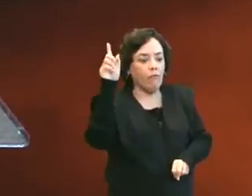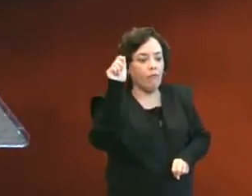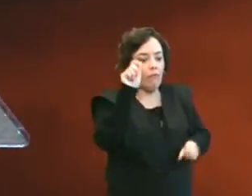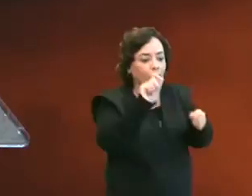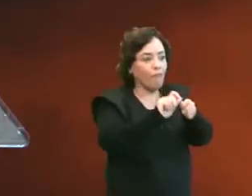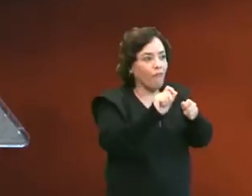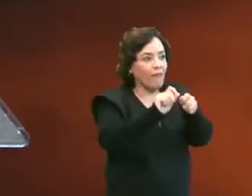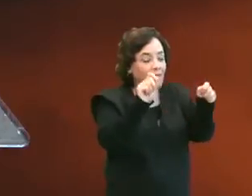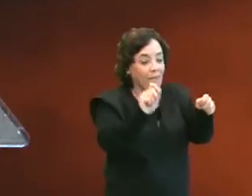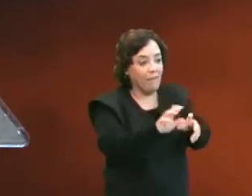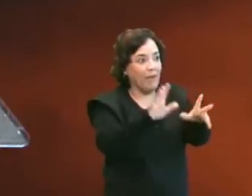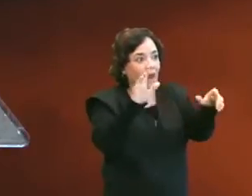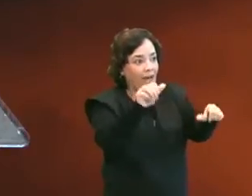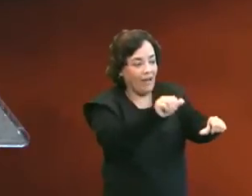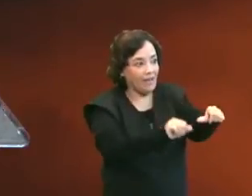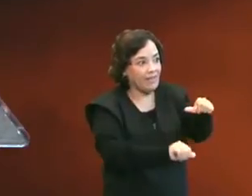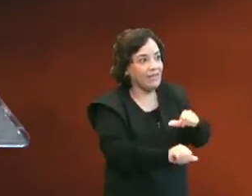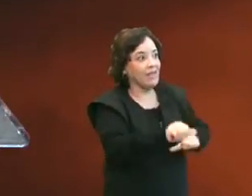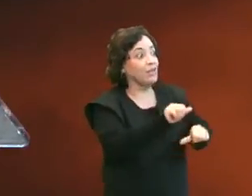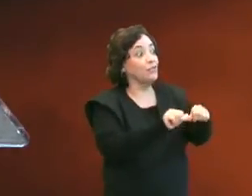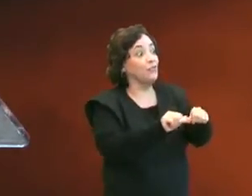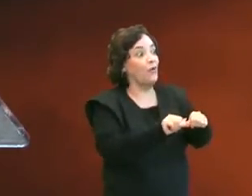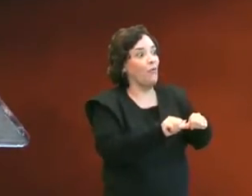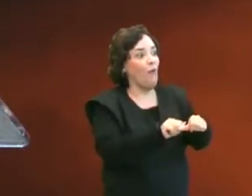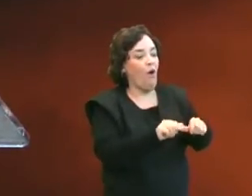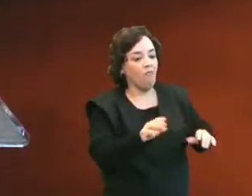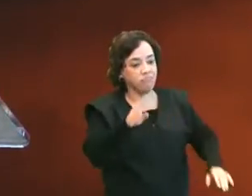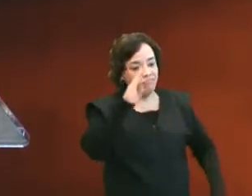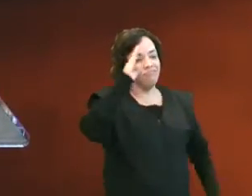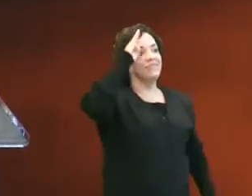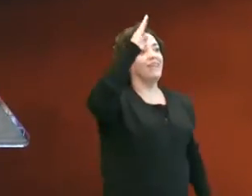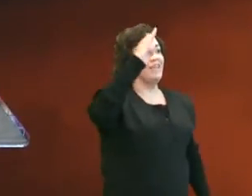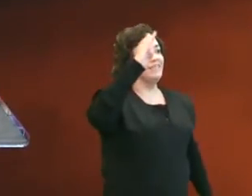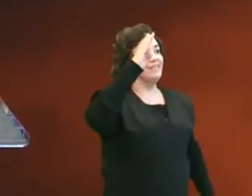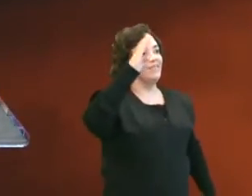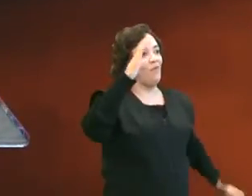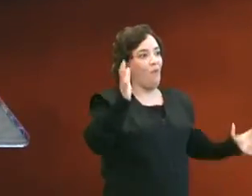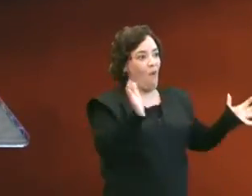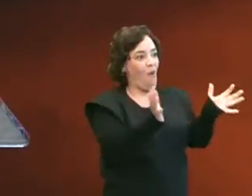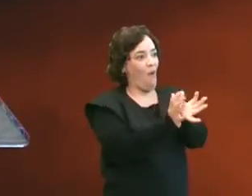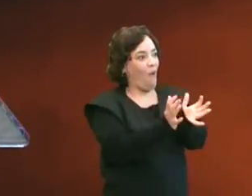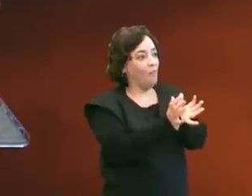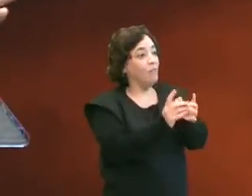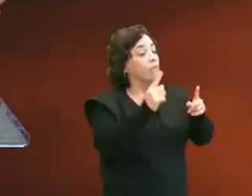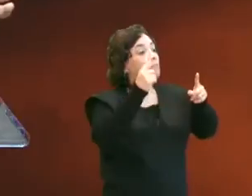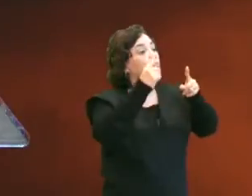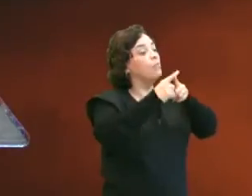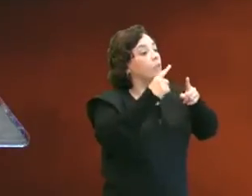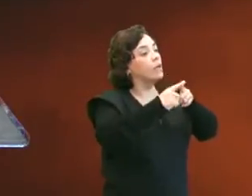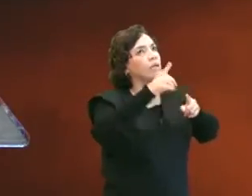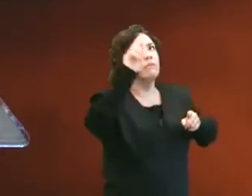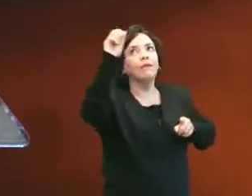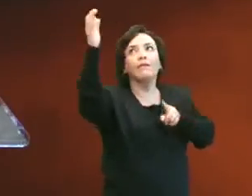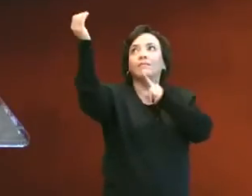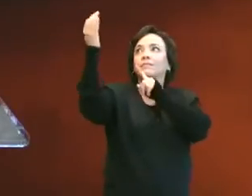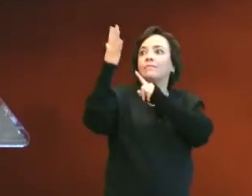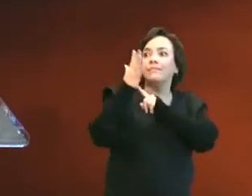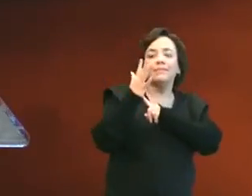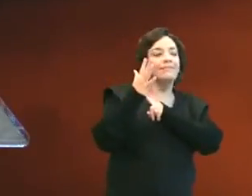vai levantar um exército num tempo de dificuldades. O Senhor muitas vezes se manifesta entre